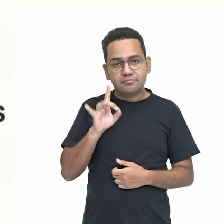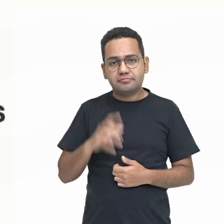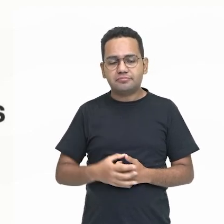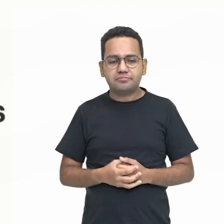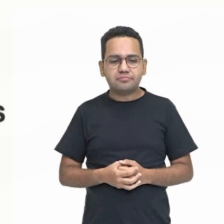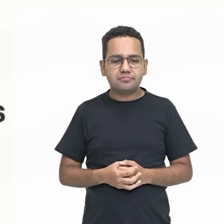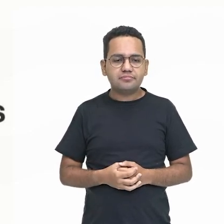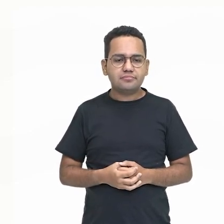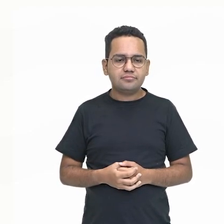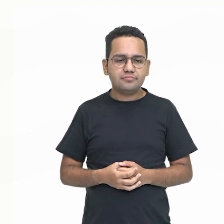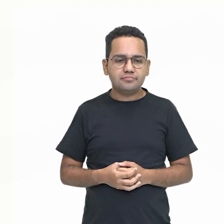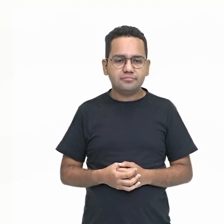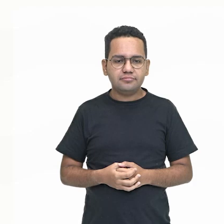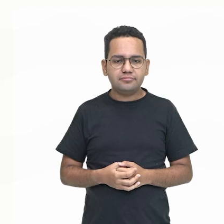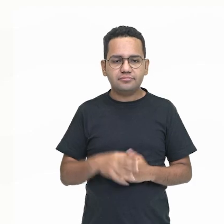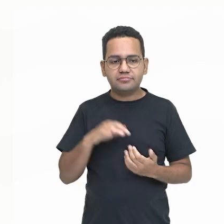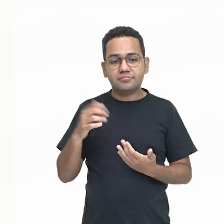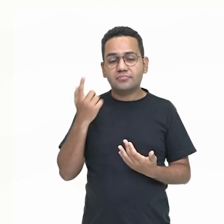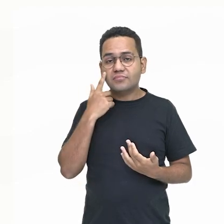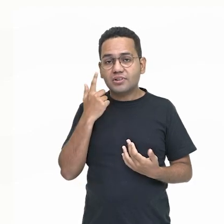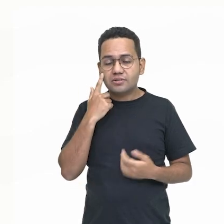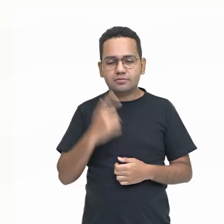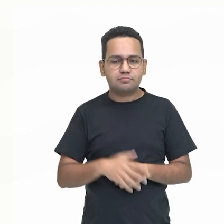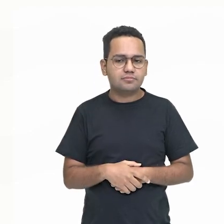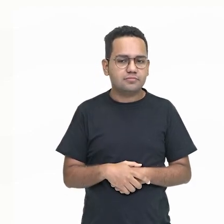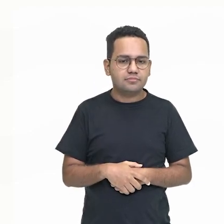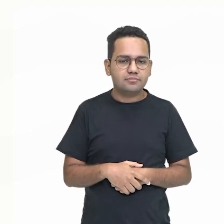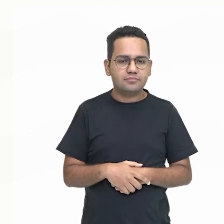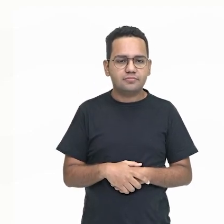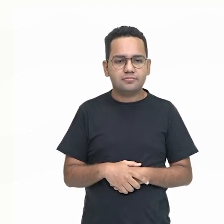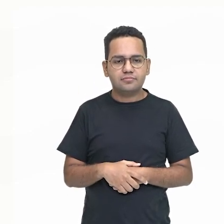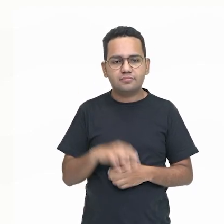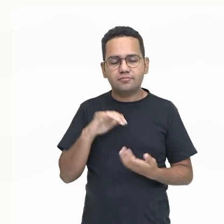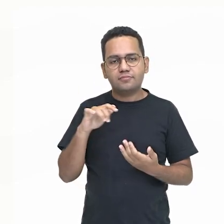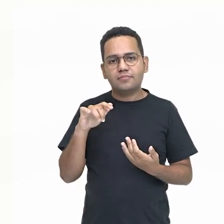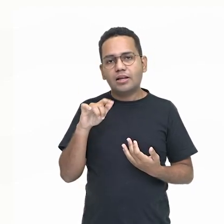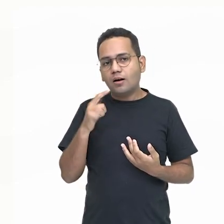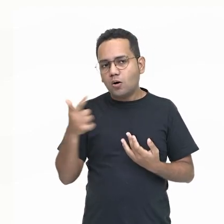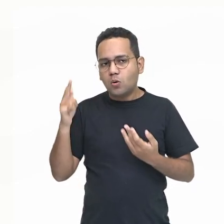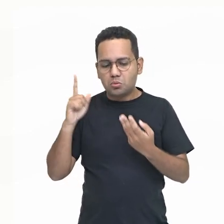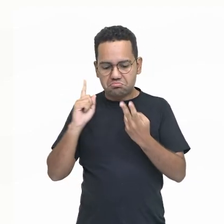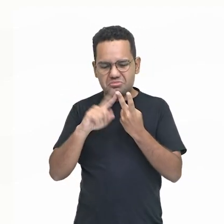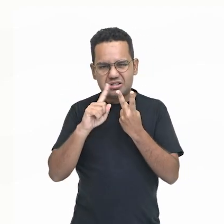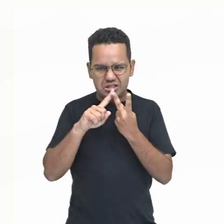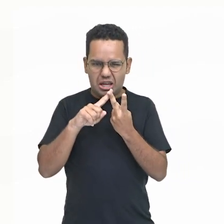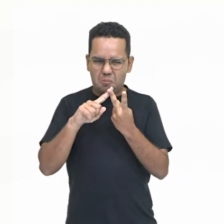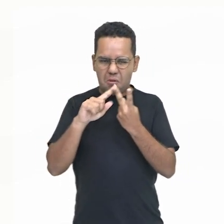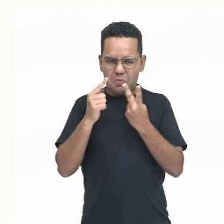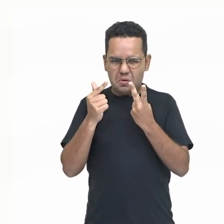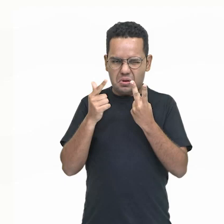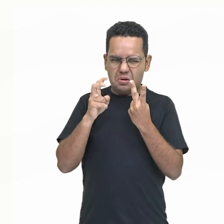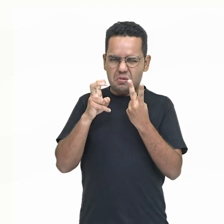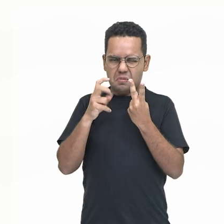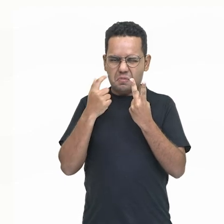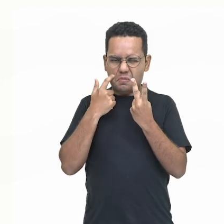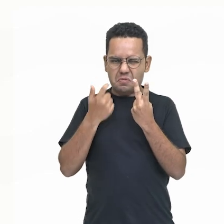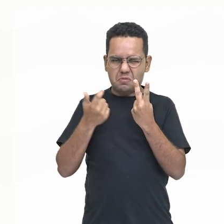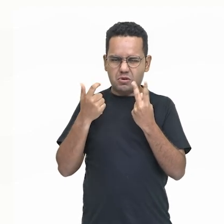esses componentes. Aí eu tenho dispositivos elétricos. Aí, nesse caso aí,